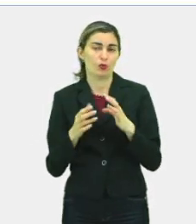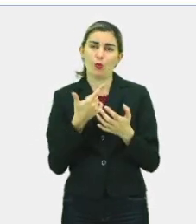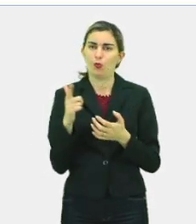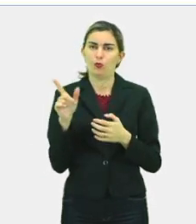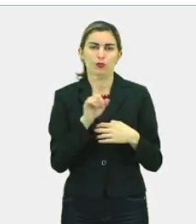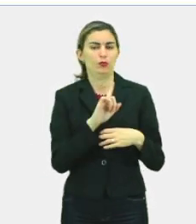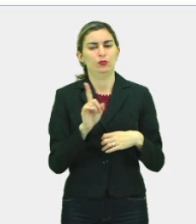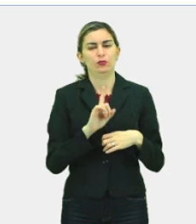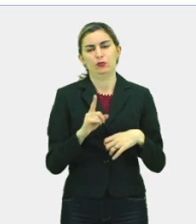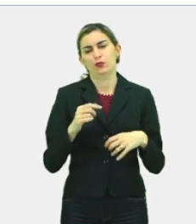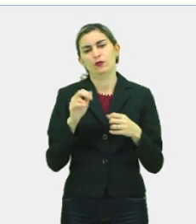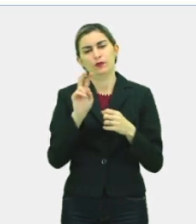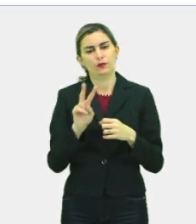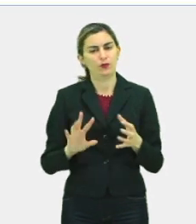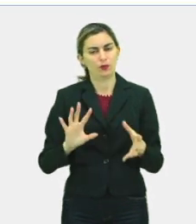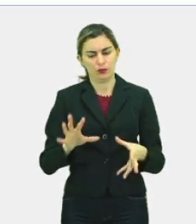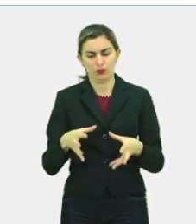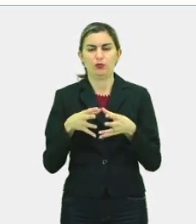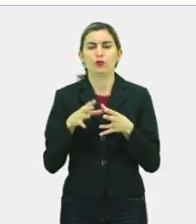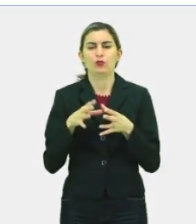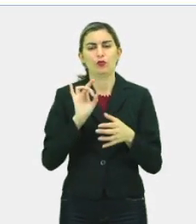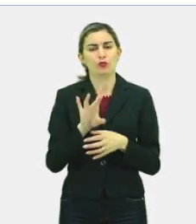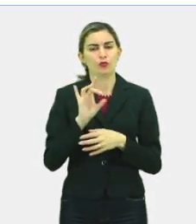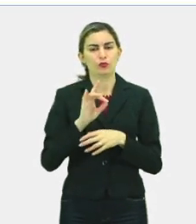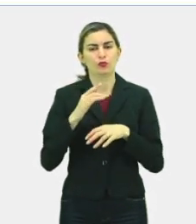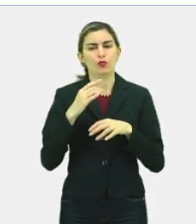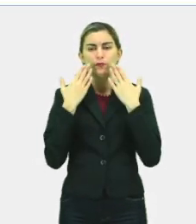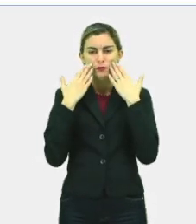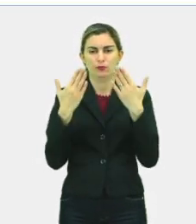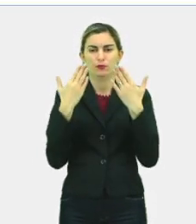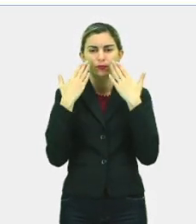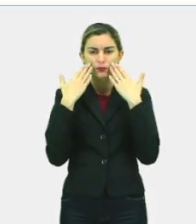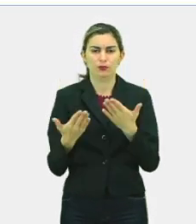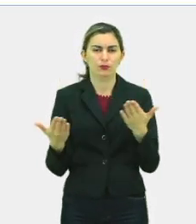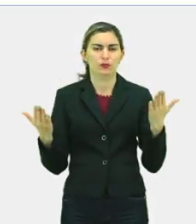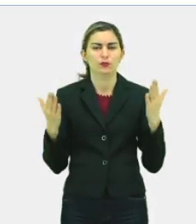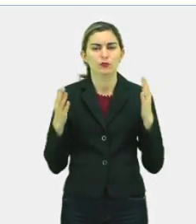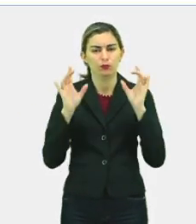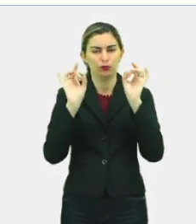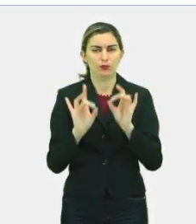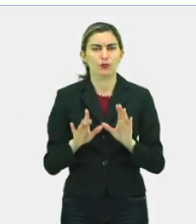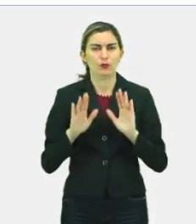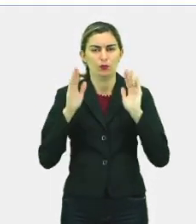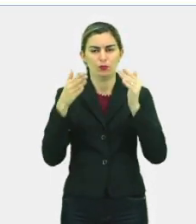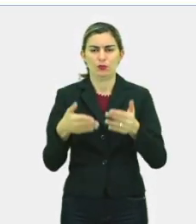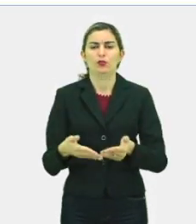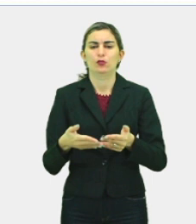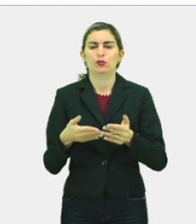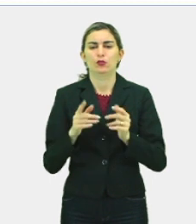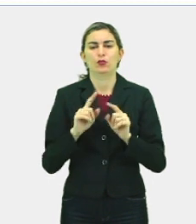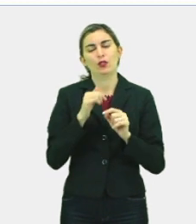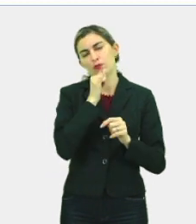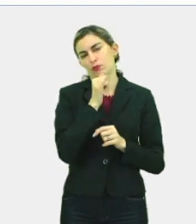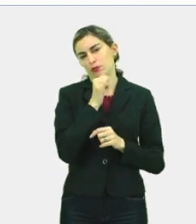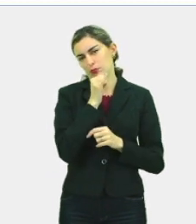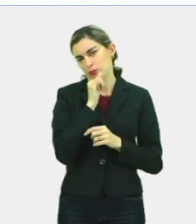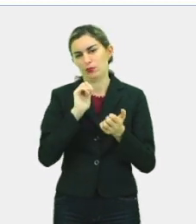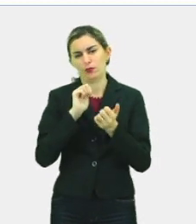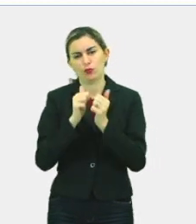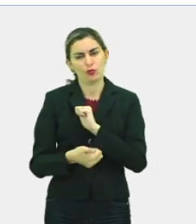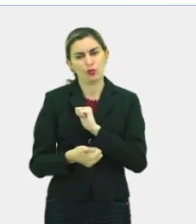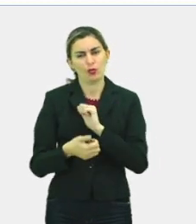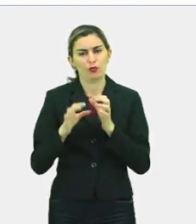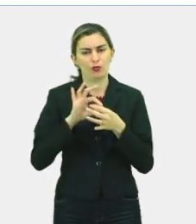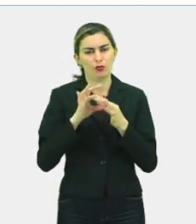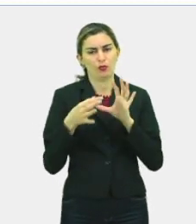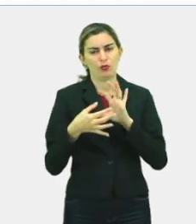outros não. Por vezes, são incluídos apenas para exibição em edições específicas. Por exemplo, nos